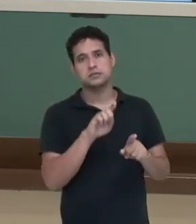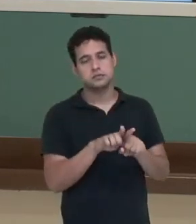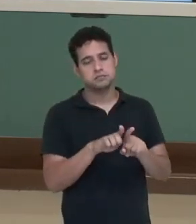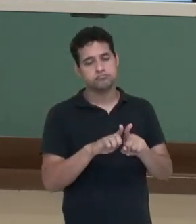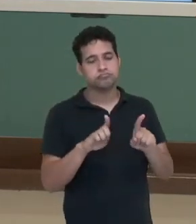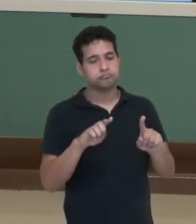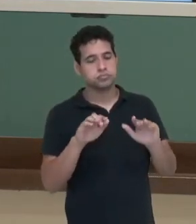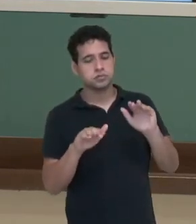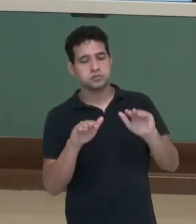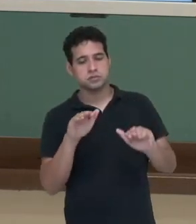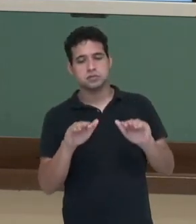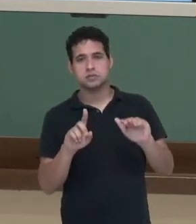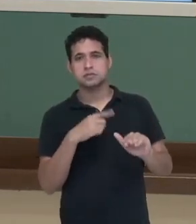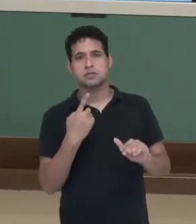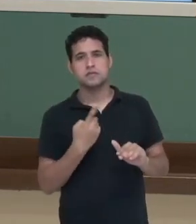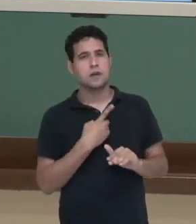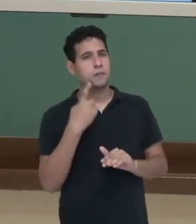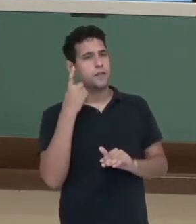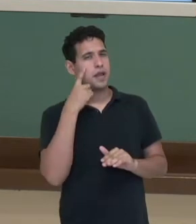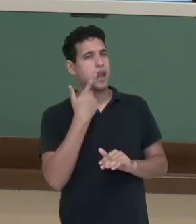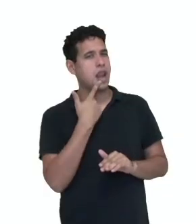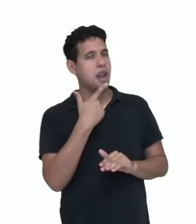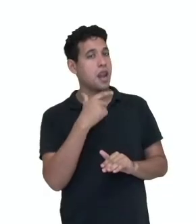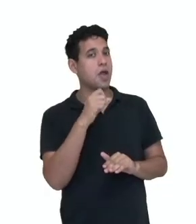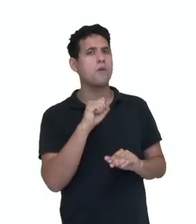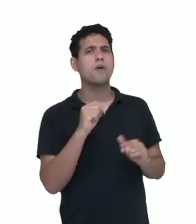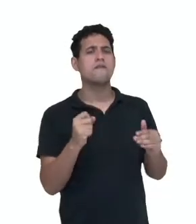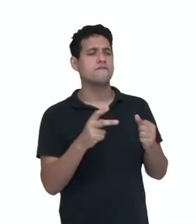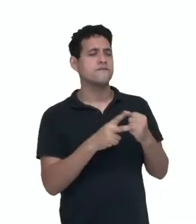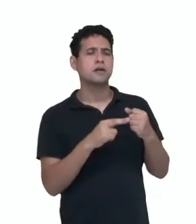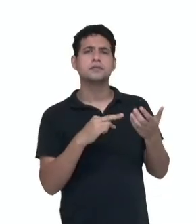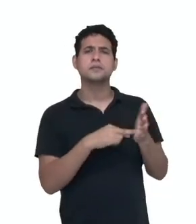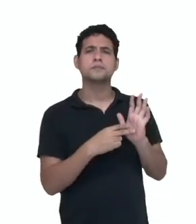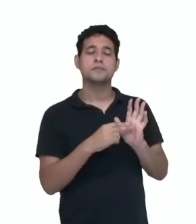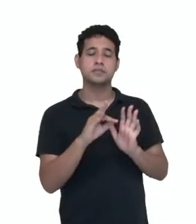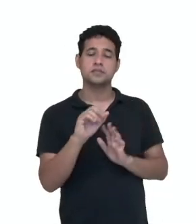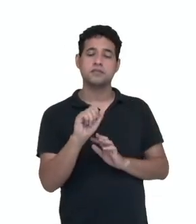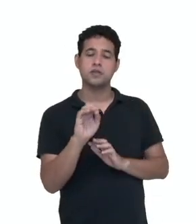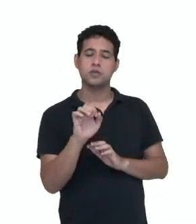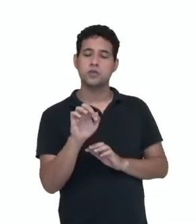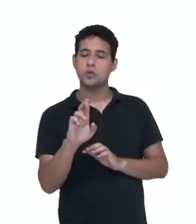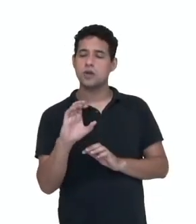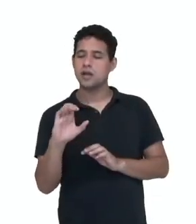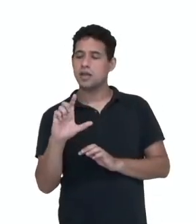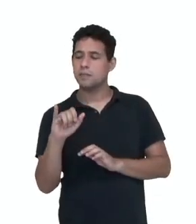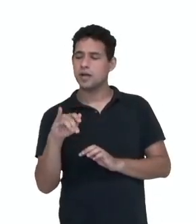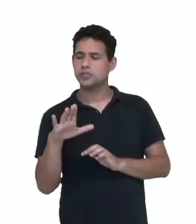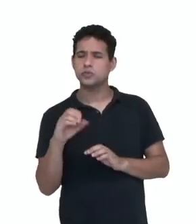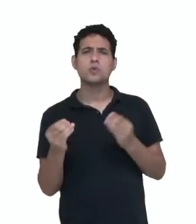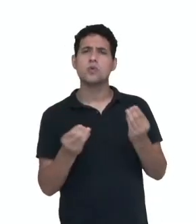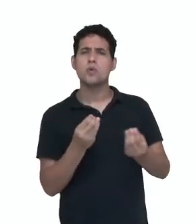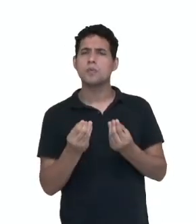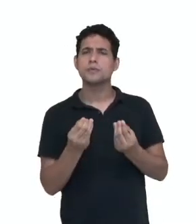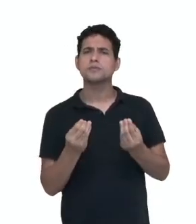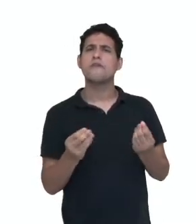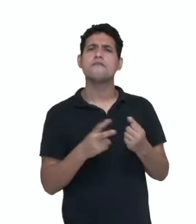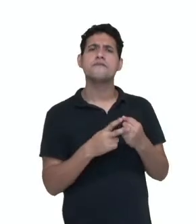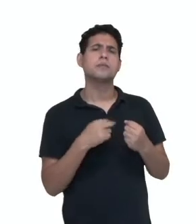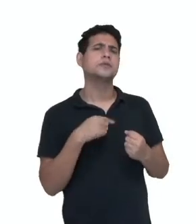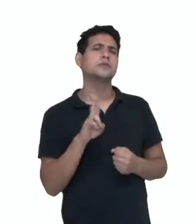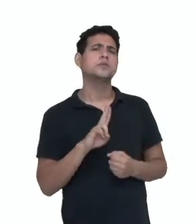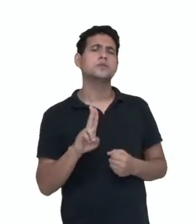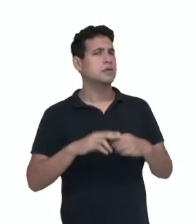temperatura, vamos a analisar la lengua. ¿Qué verbos indican factores climáticos? Qual verbo que nós